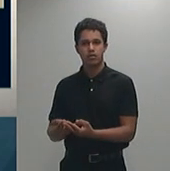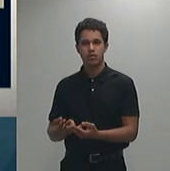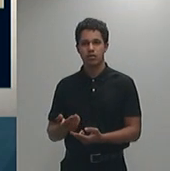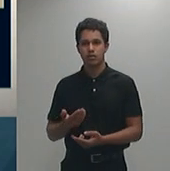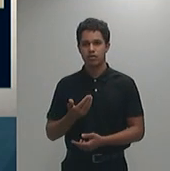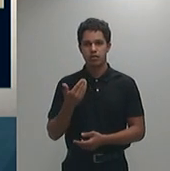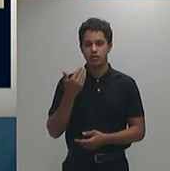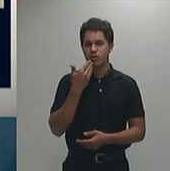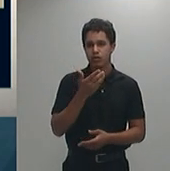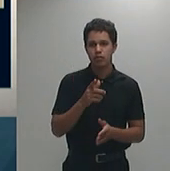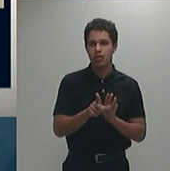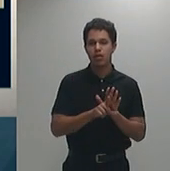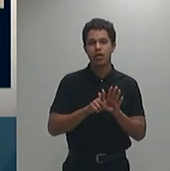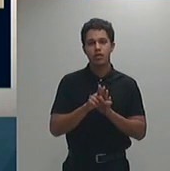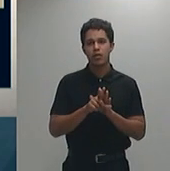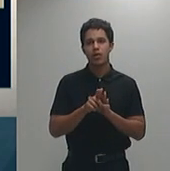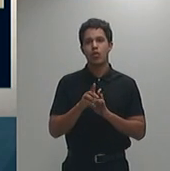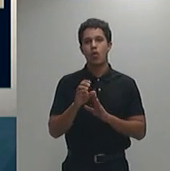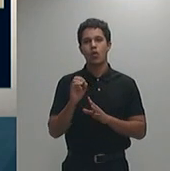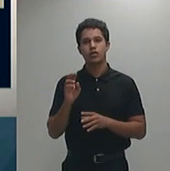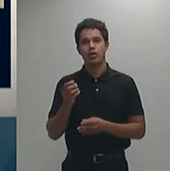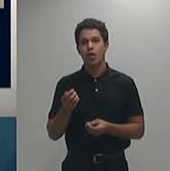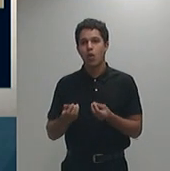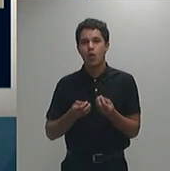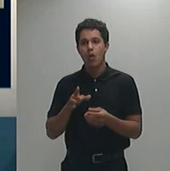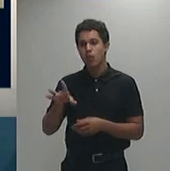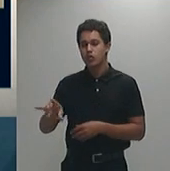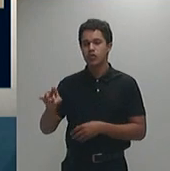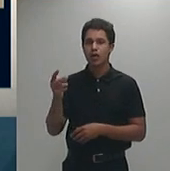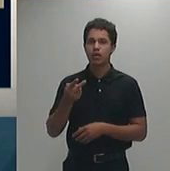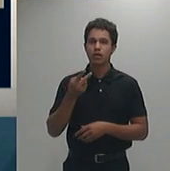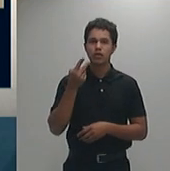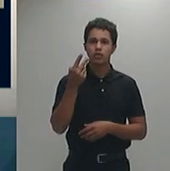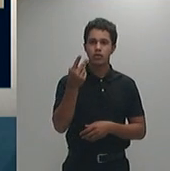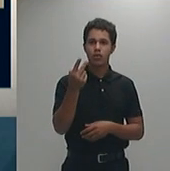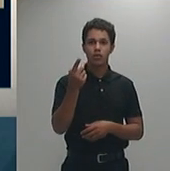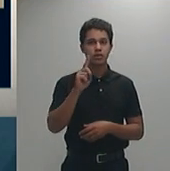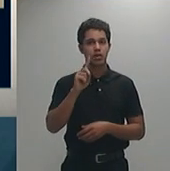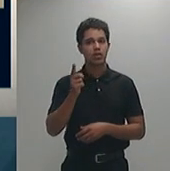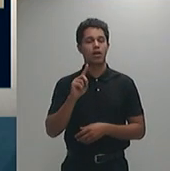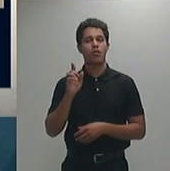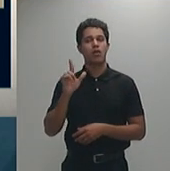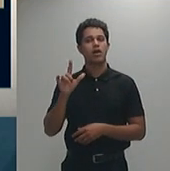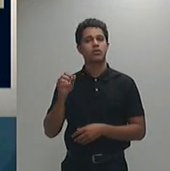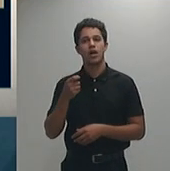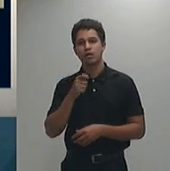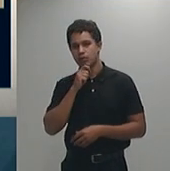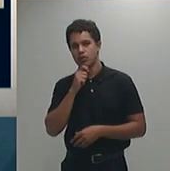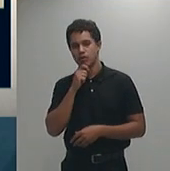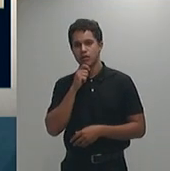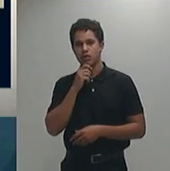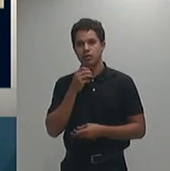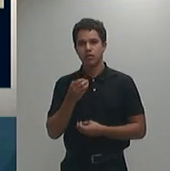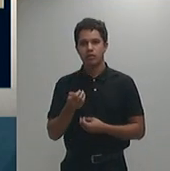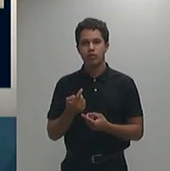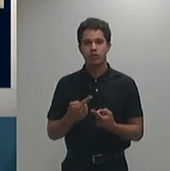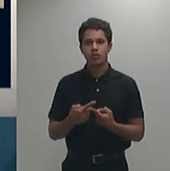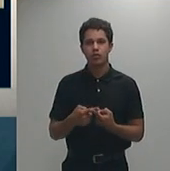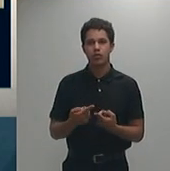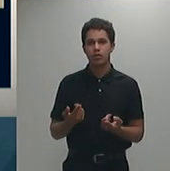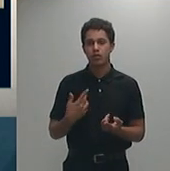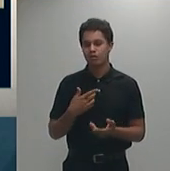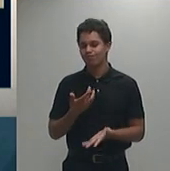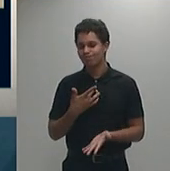legitimado ordinário como escolher dois legitimados dois não legitimados ainda porque eles é rolamento Eu não